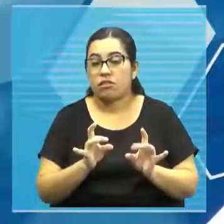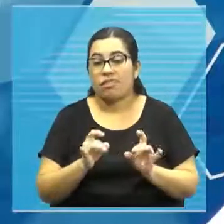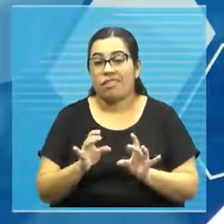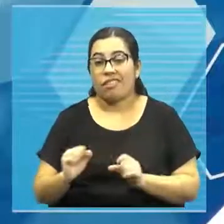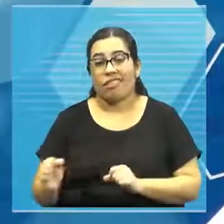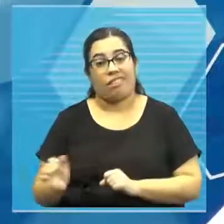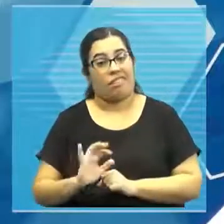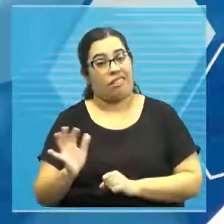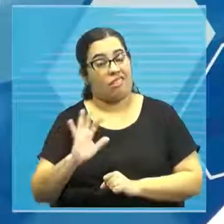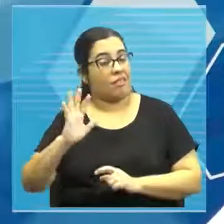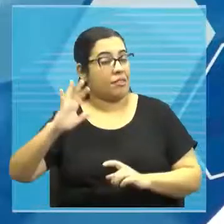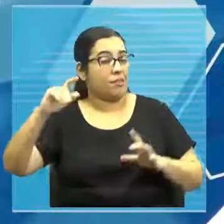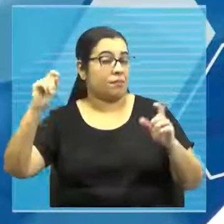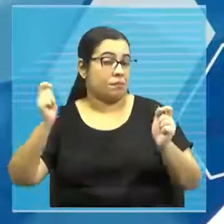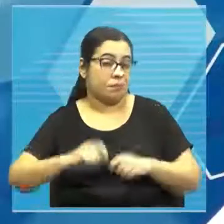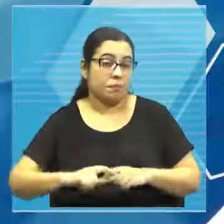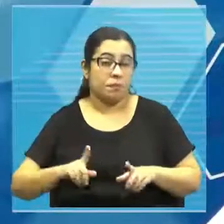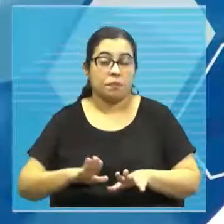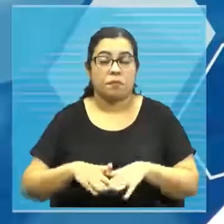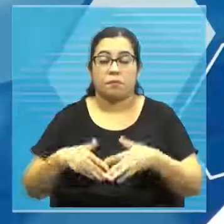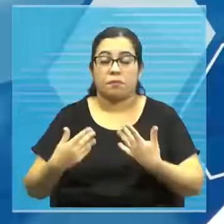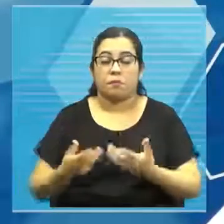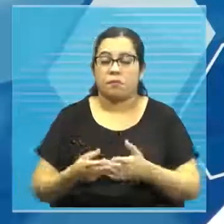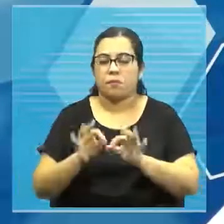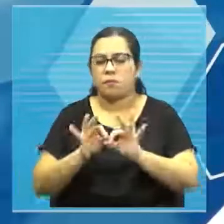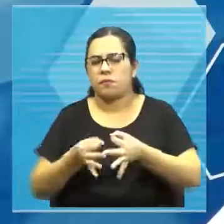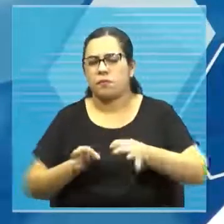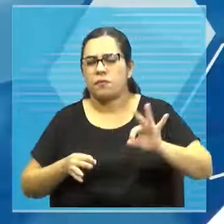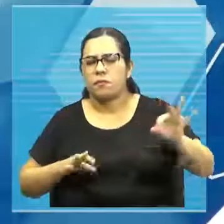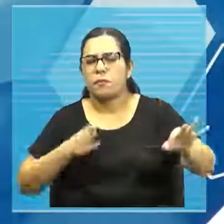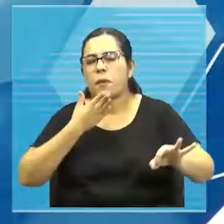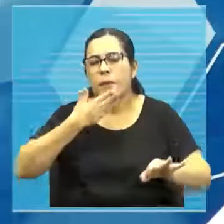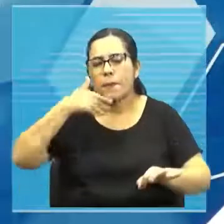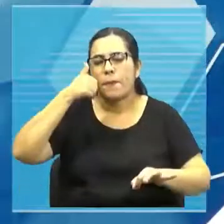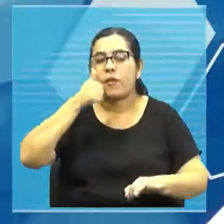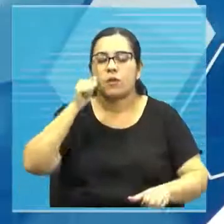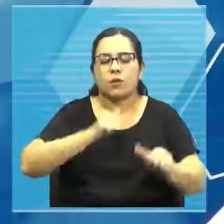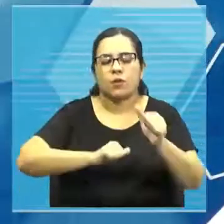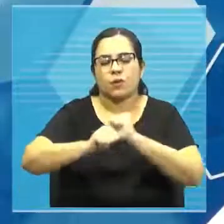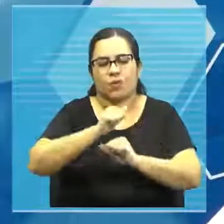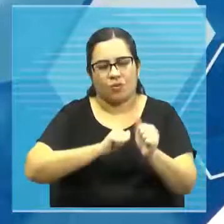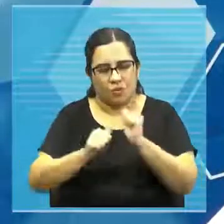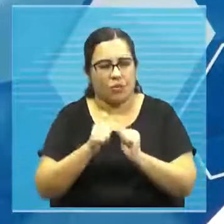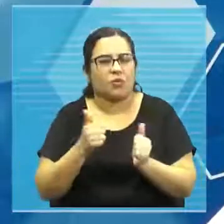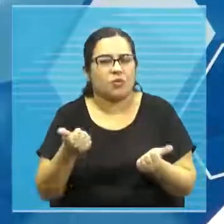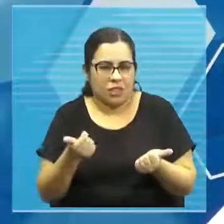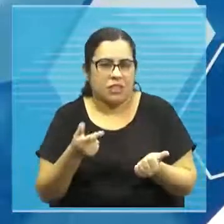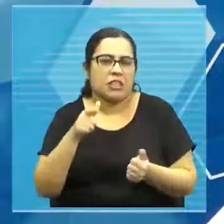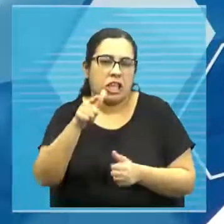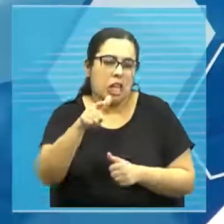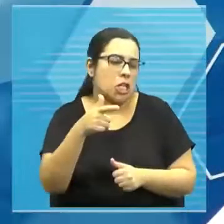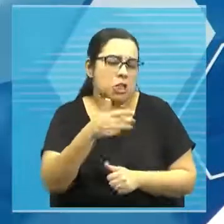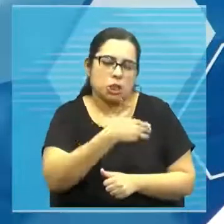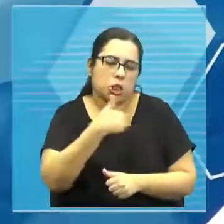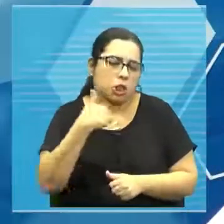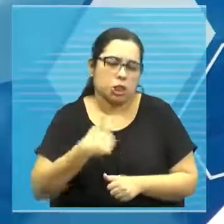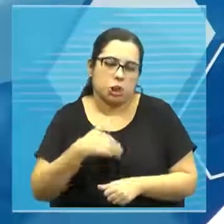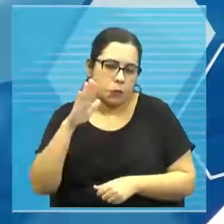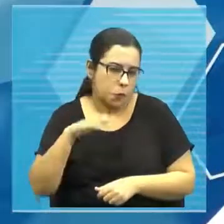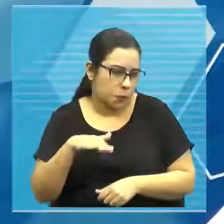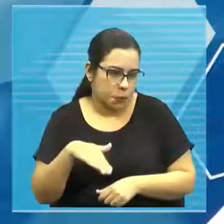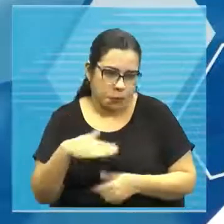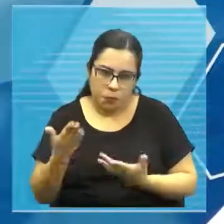preferem mesmo por conta da distância eles preferem terceirizar essa produção lá na China Esse é um exemplo